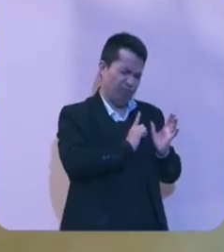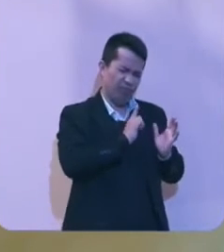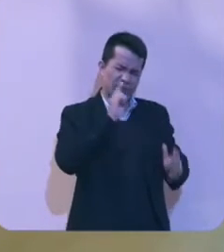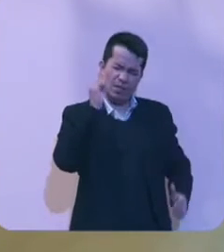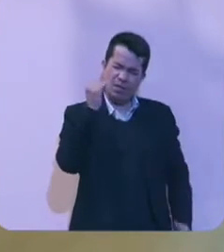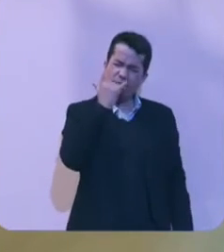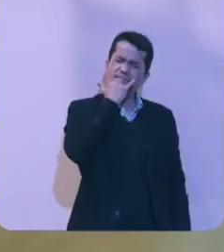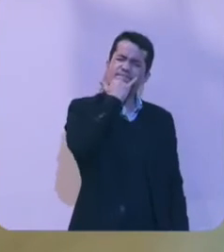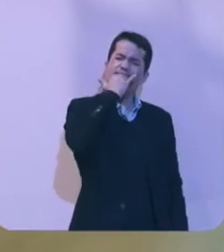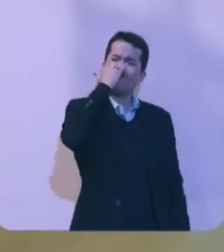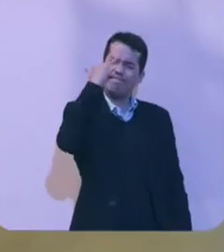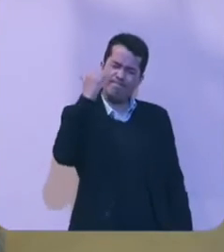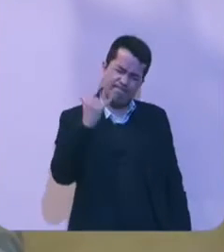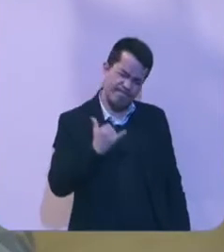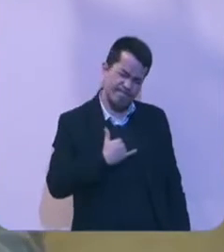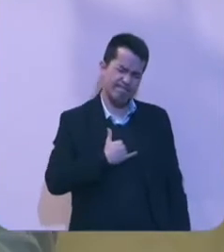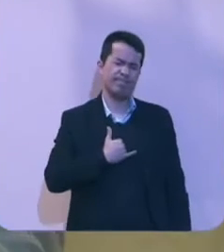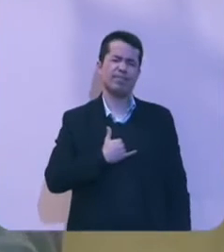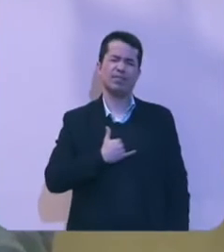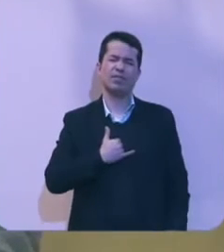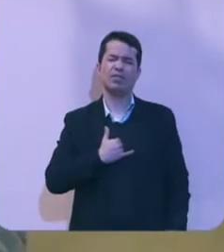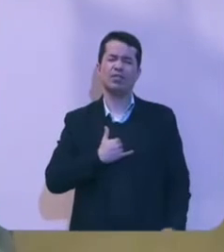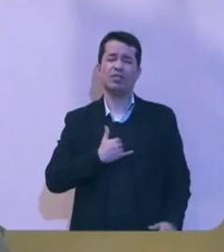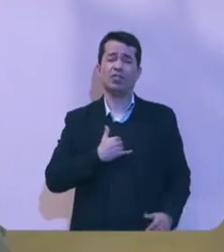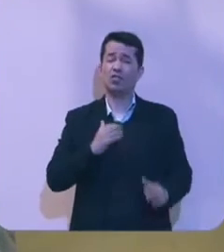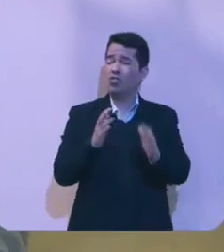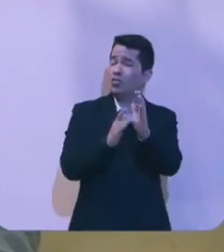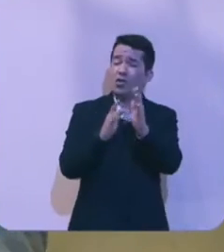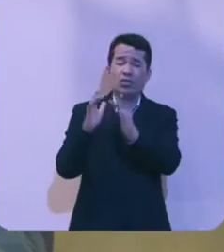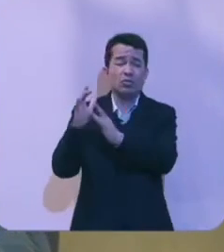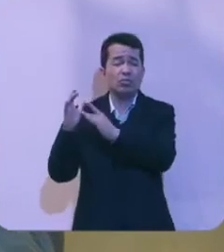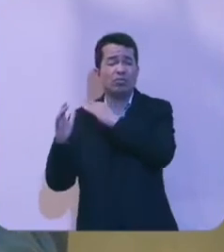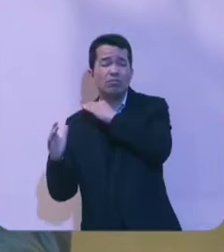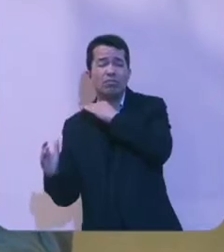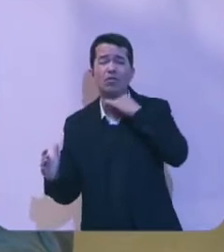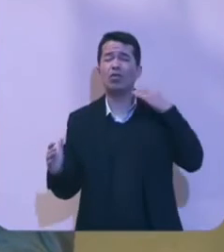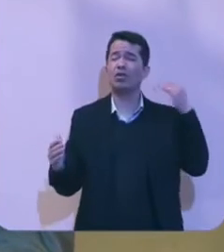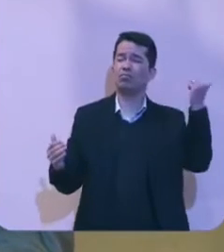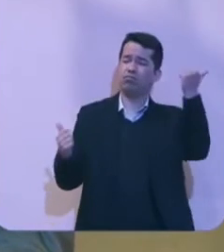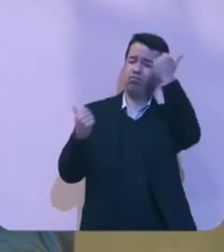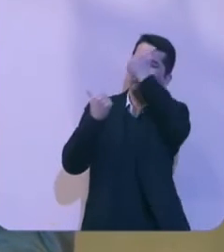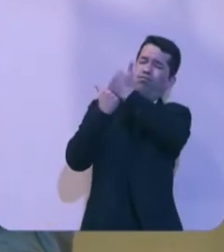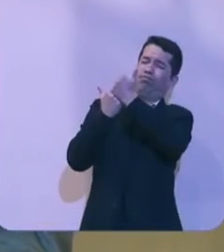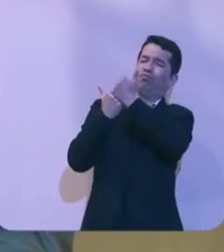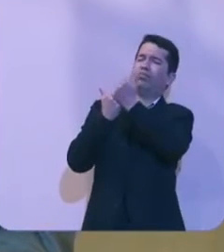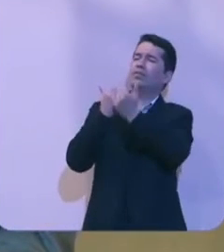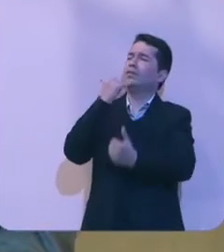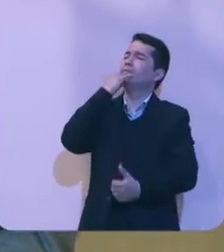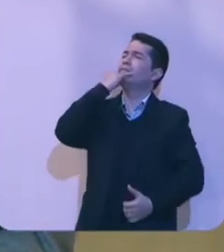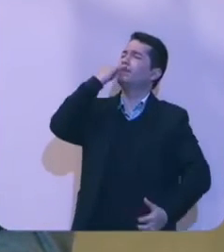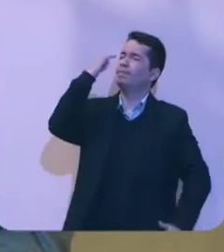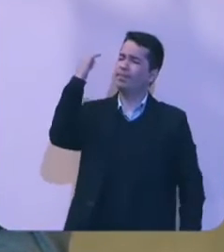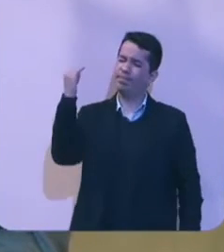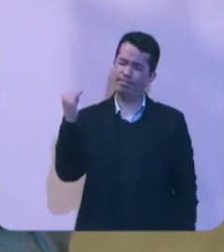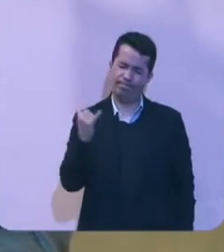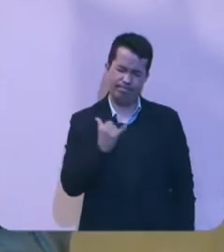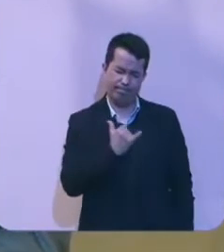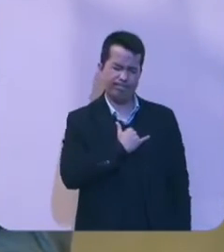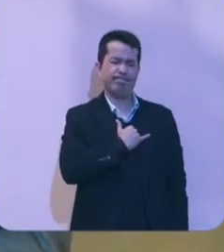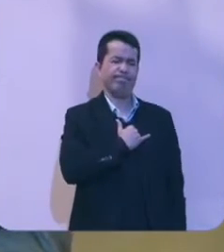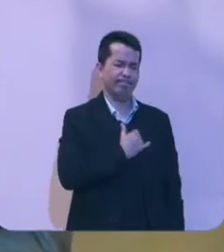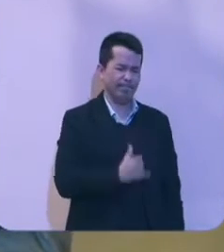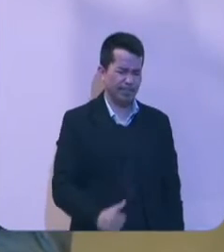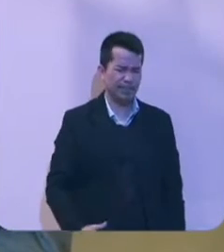dos meus pecados. Por isso eu tomo posse daquilo que Jesus fez. E eu creio que o Senhor já está